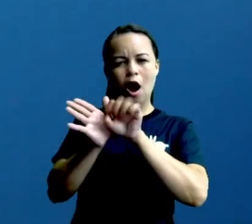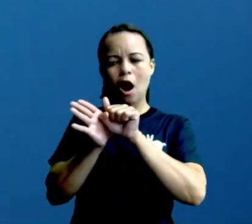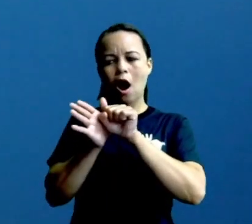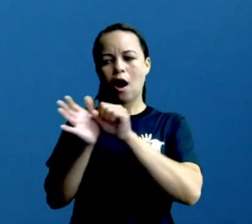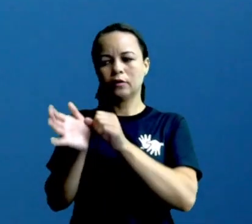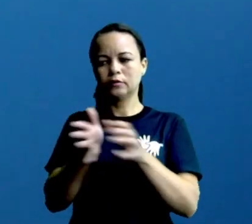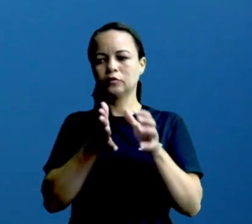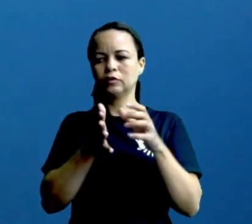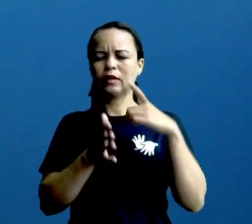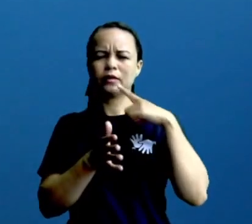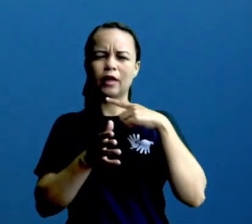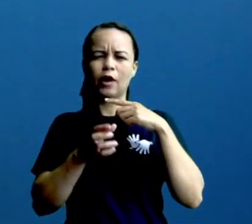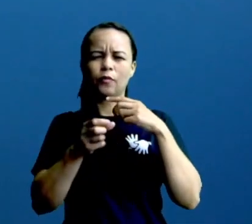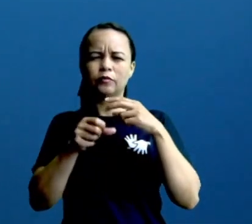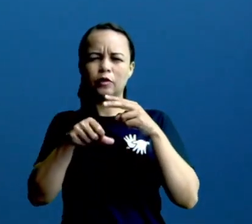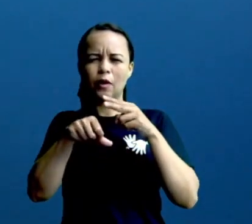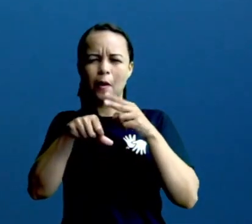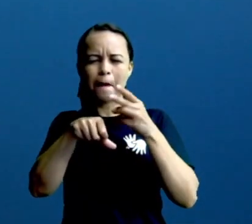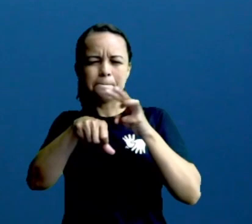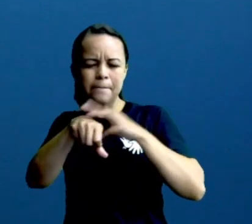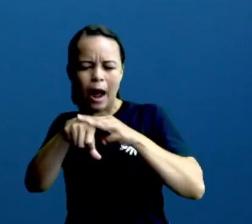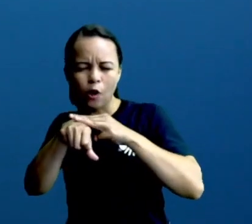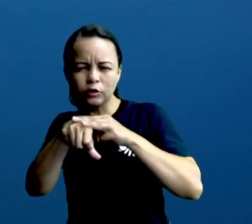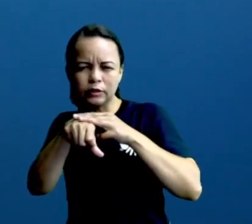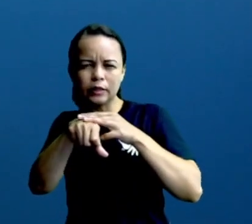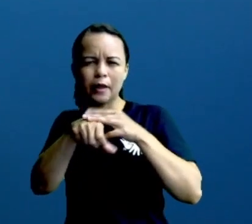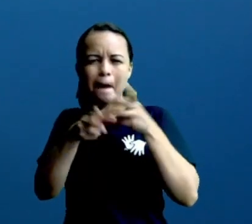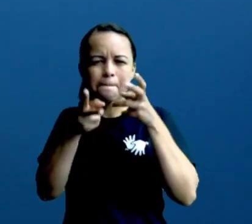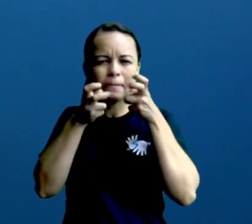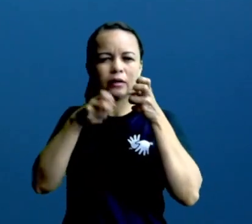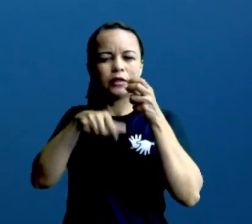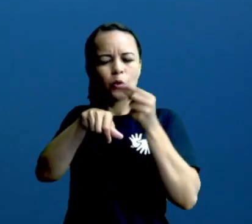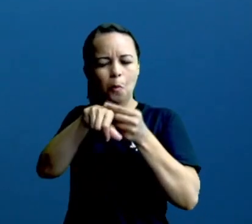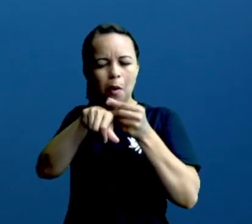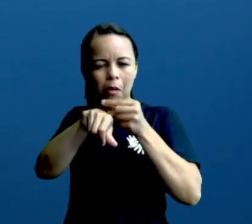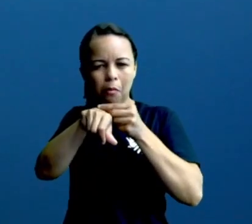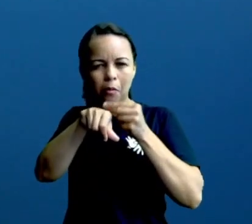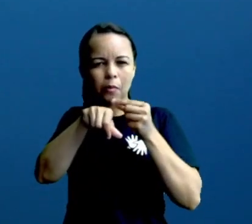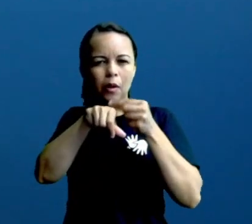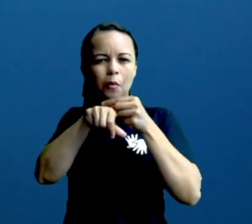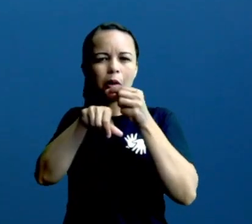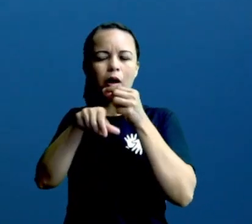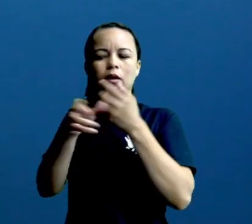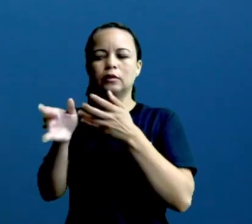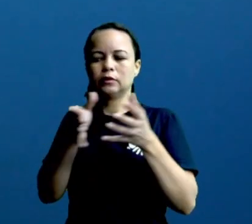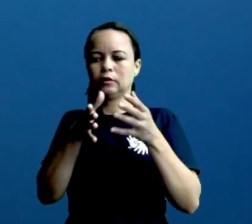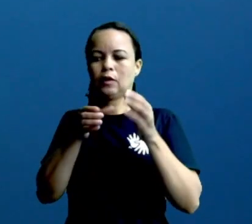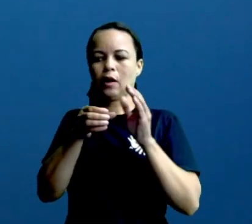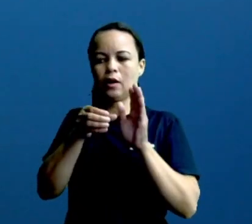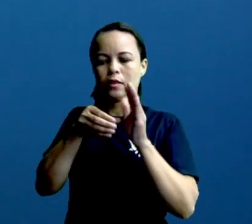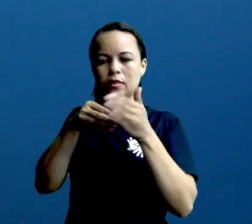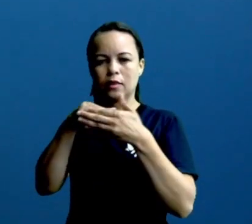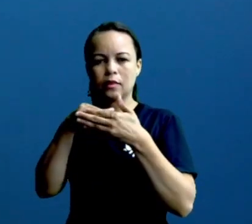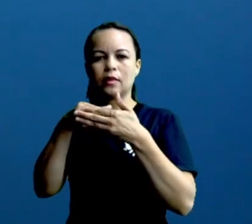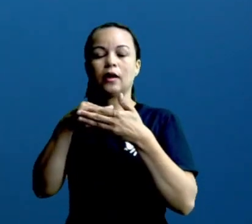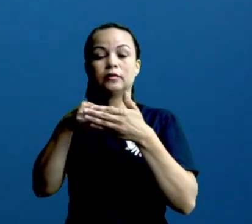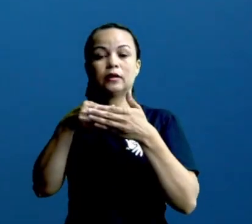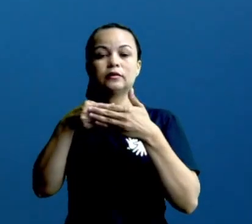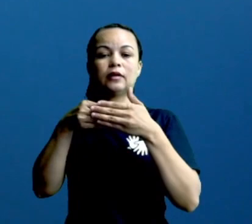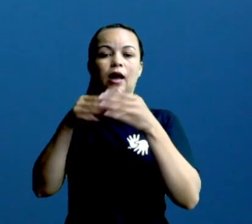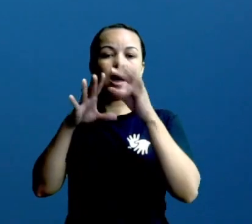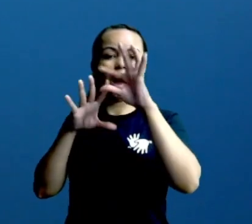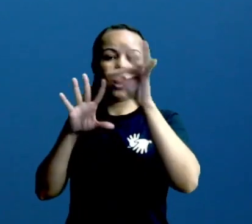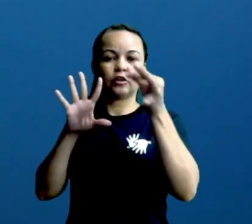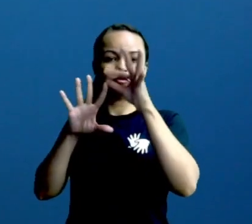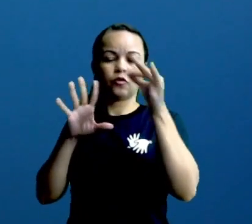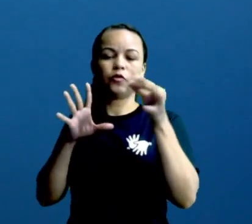uma estrutura marronzinha, parecendo umas bolinhas por debaixo da região da folha, da parte ventral da folha, das pteridófitas, no caso